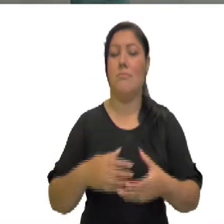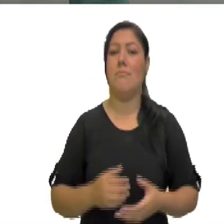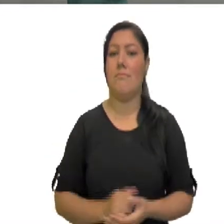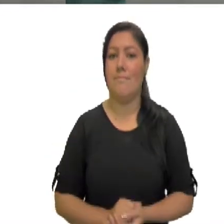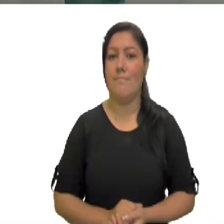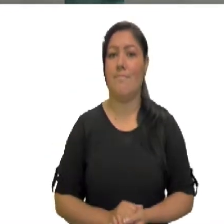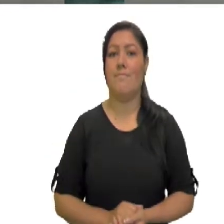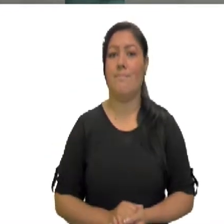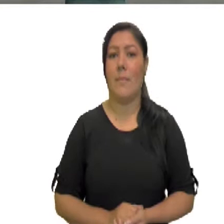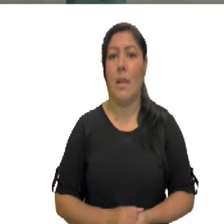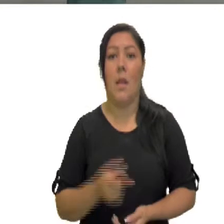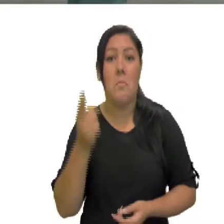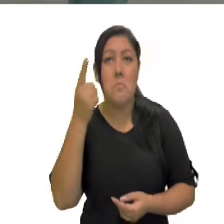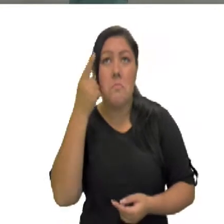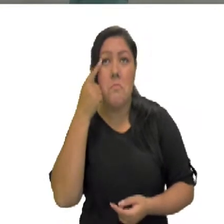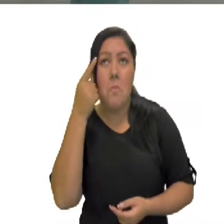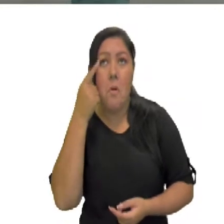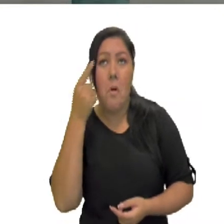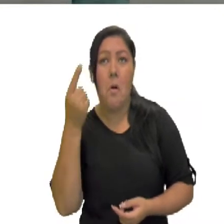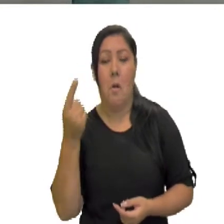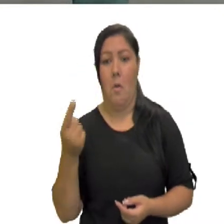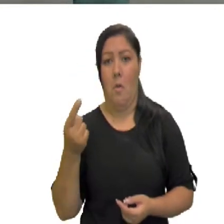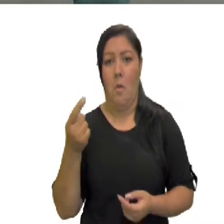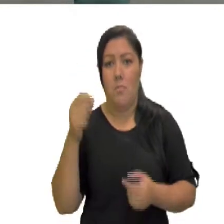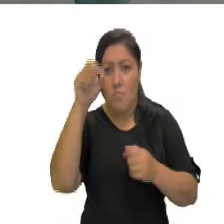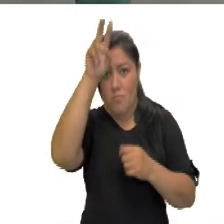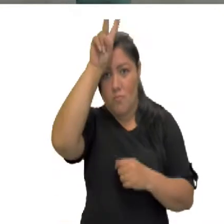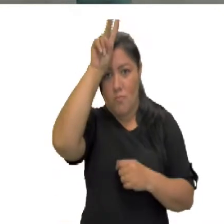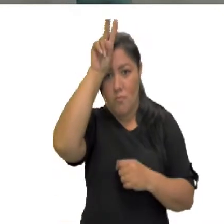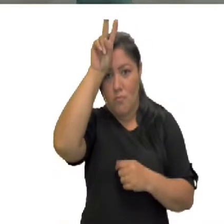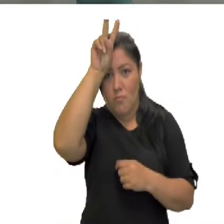ter olhos, vai ter antenas,